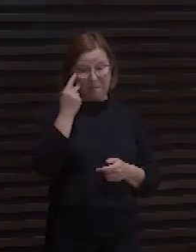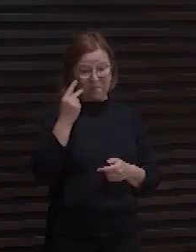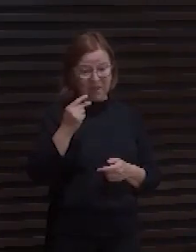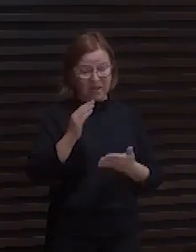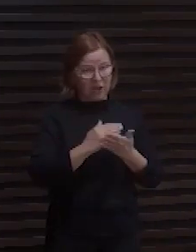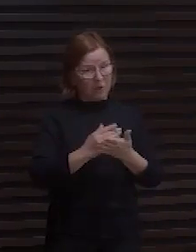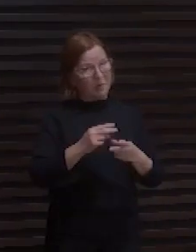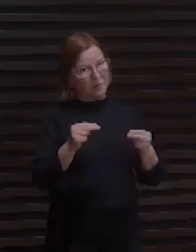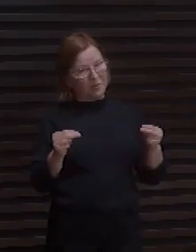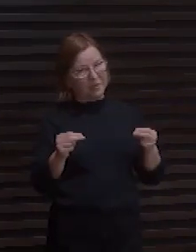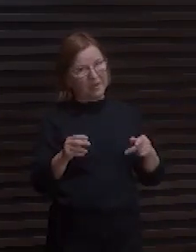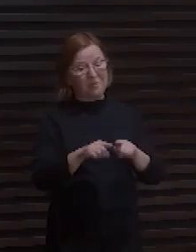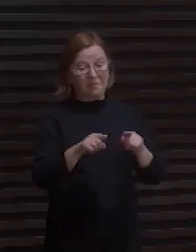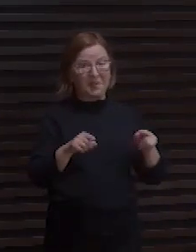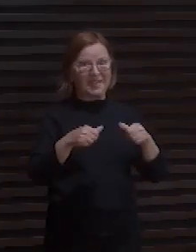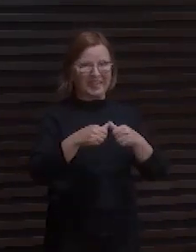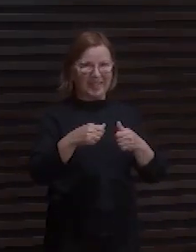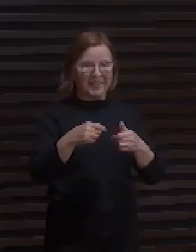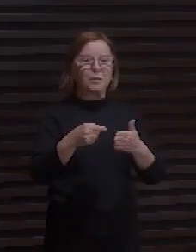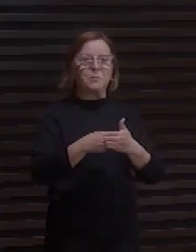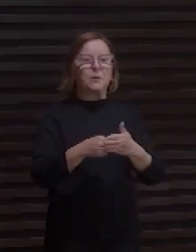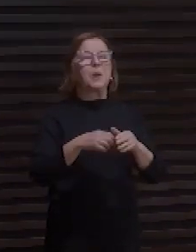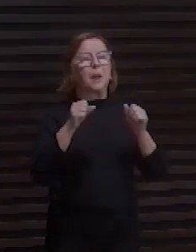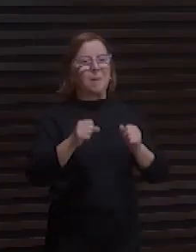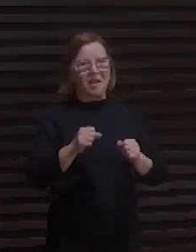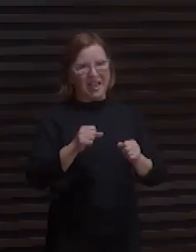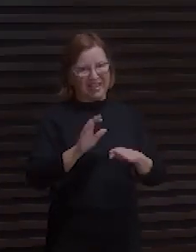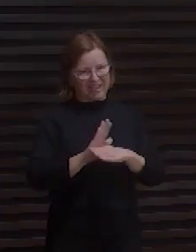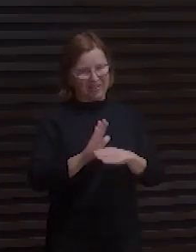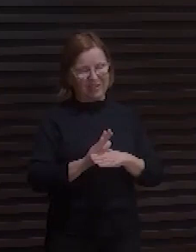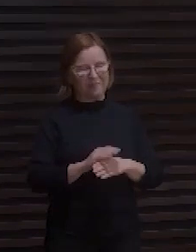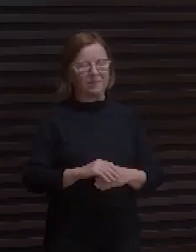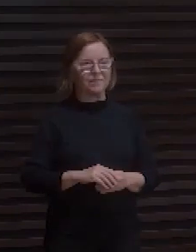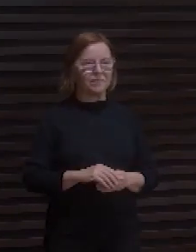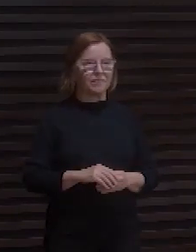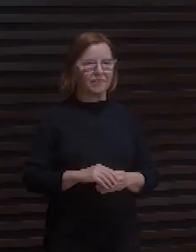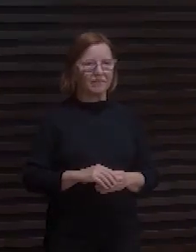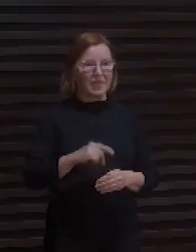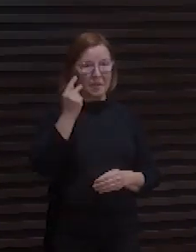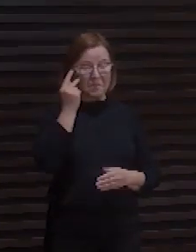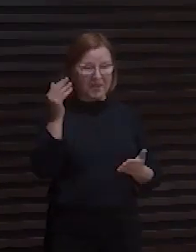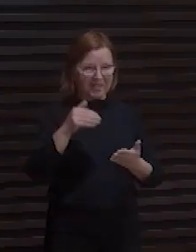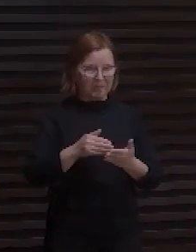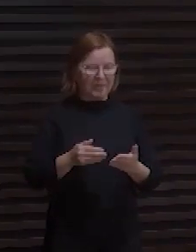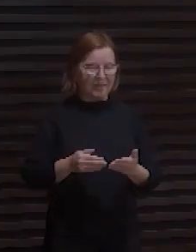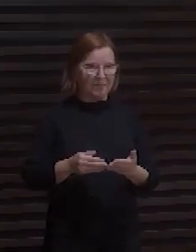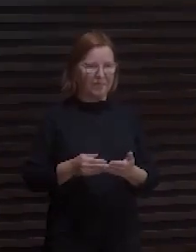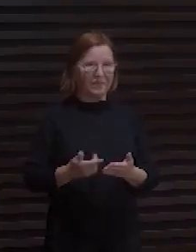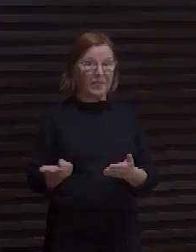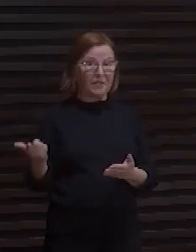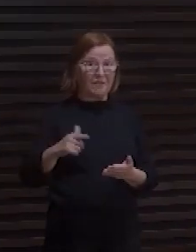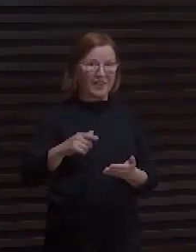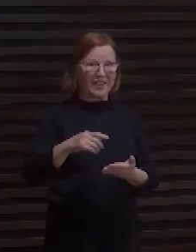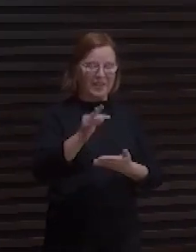tem ajudado a mim nessa questão. E para encerrar, voltando ao texto, eu quero ler